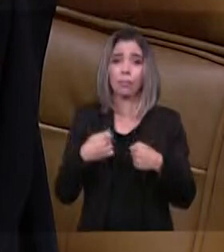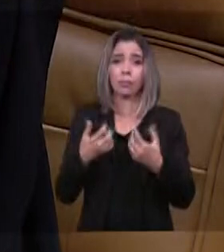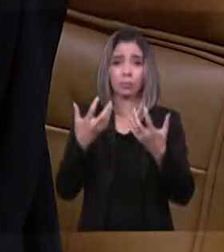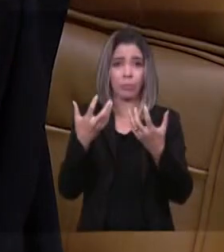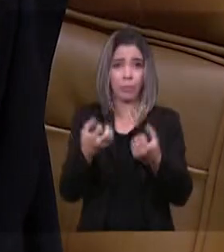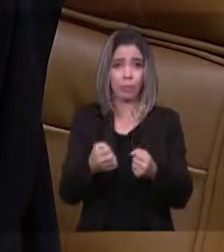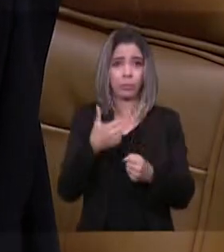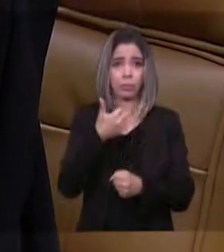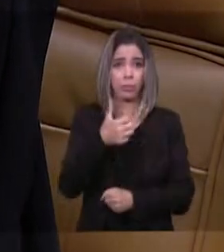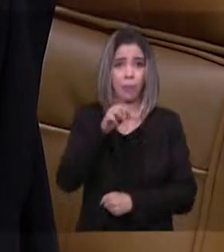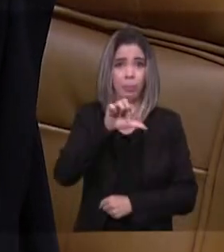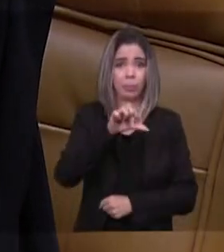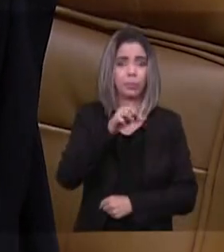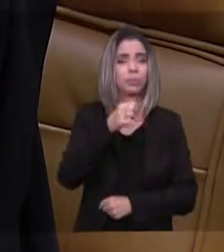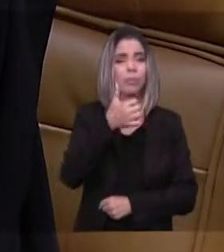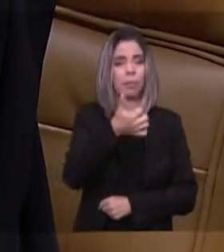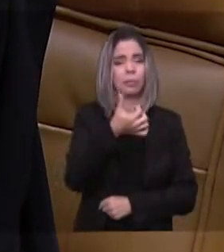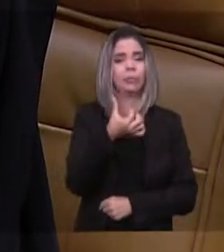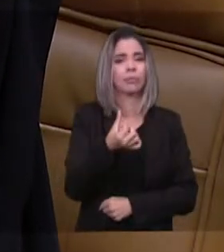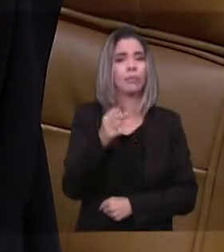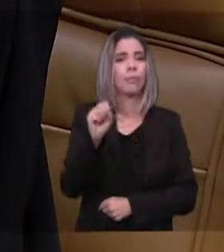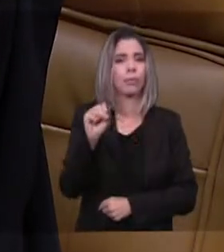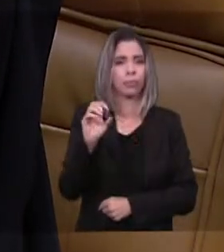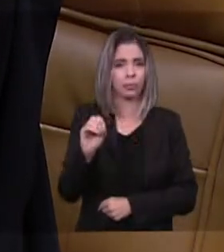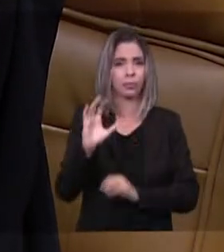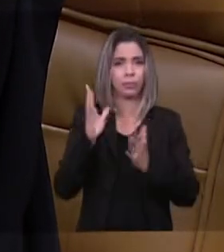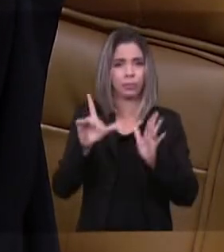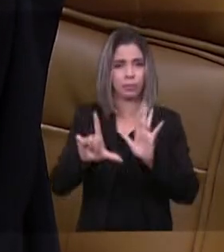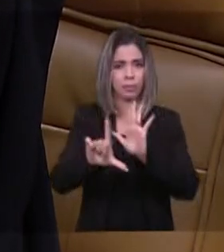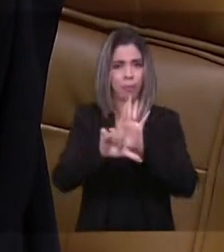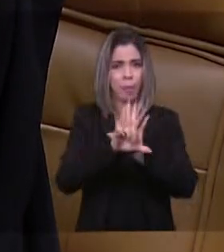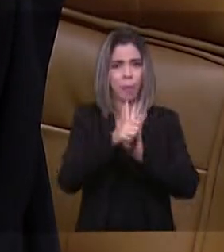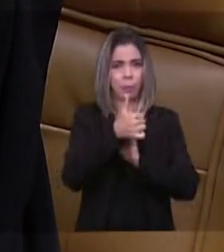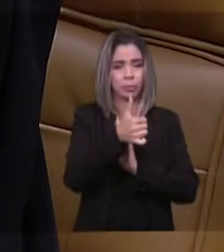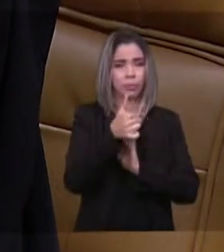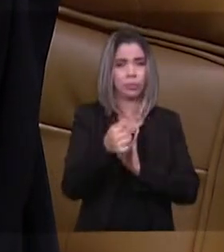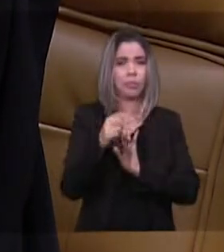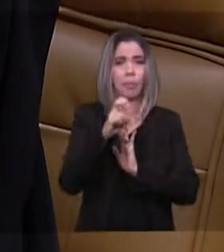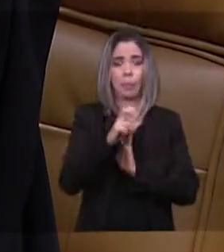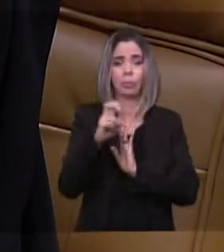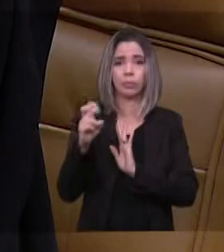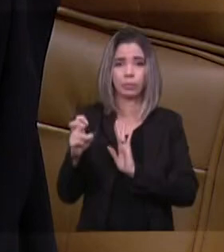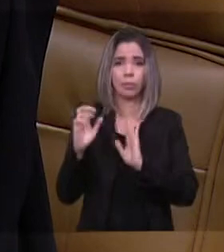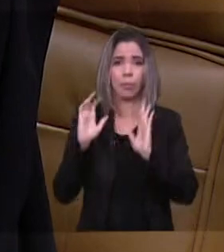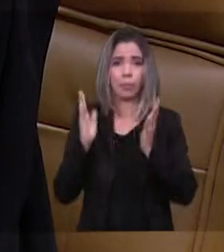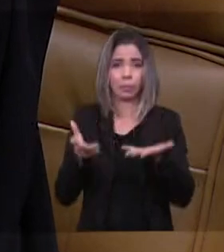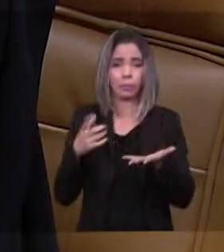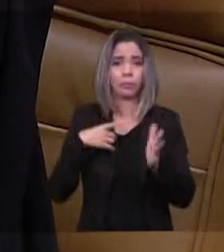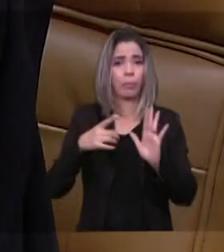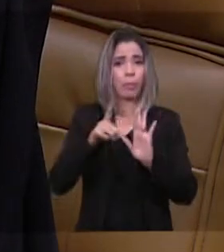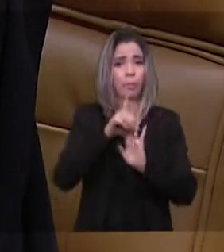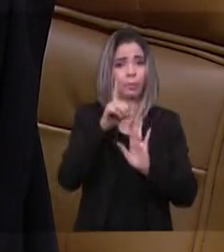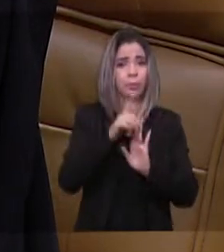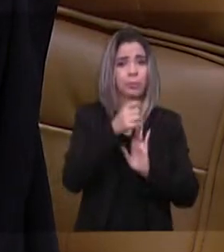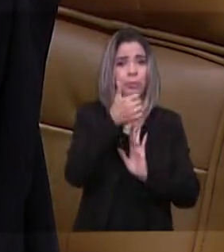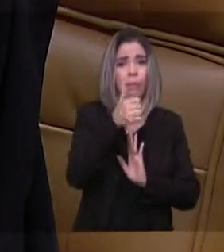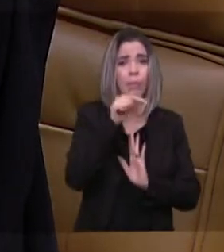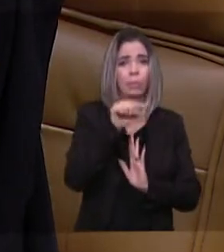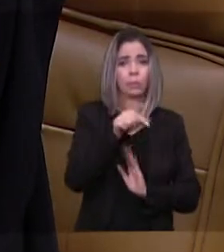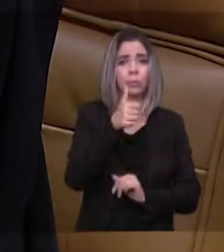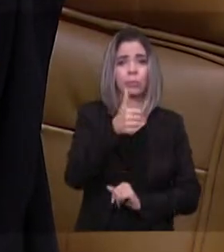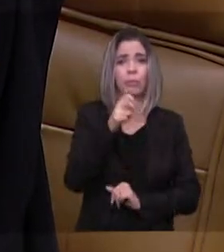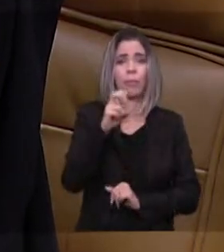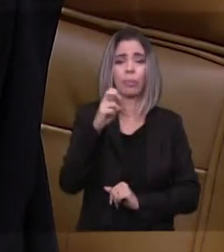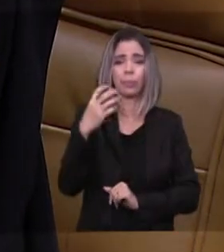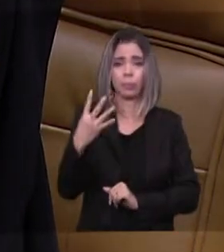de 1680, ratificado em lei de 1755, o decreto 1854,